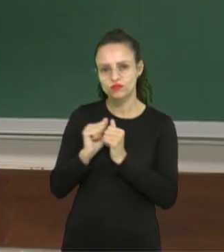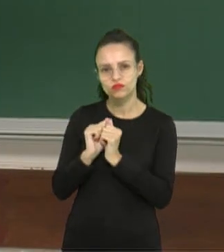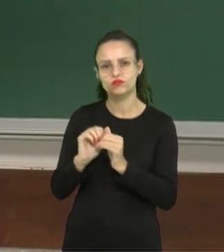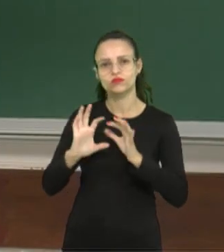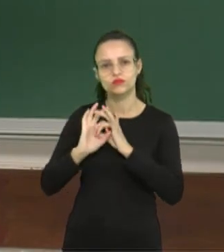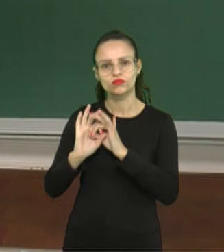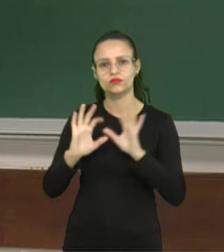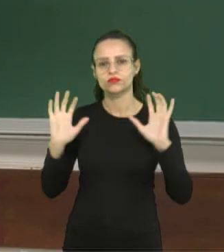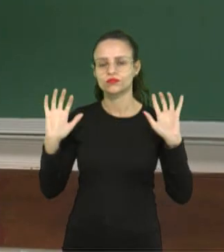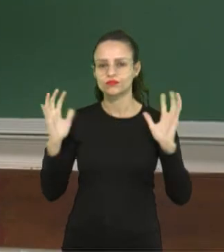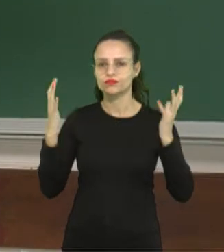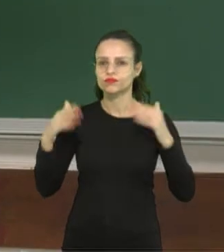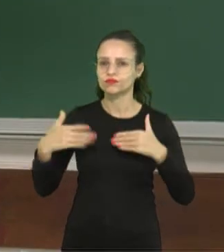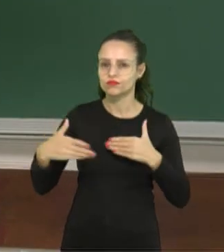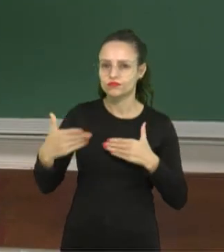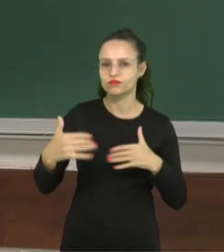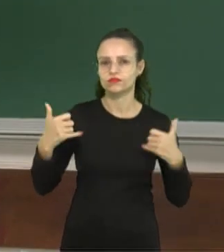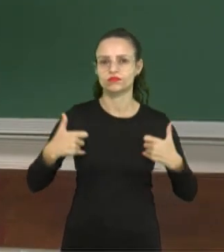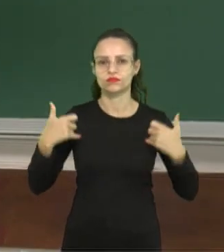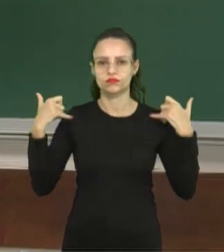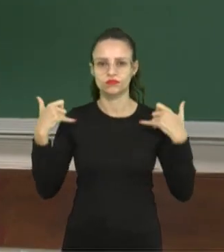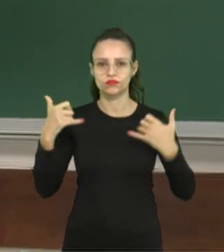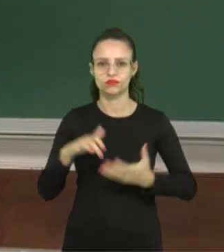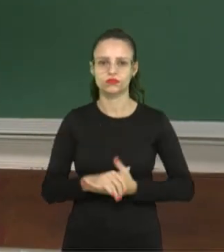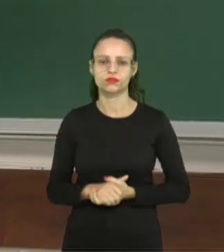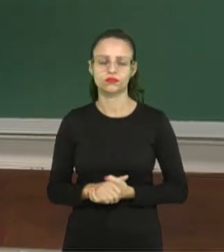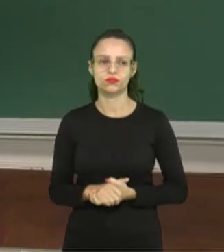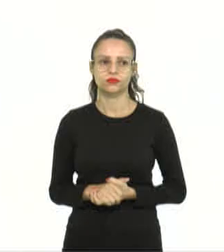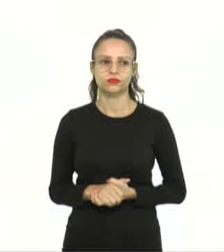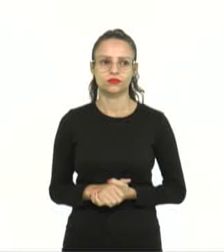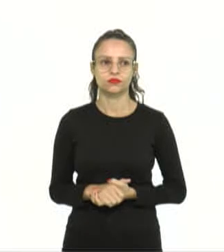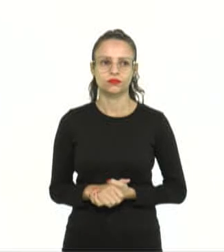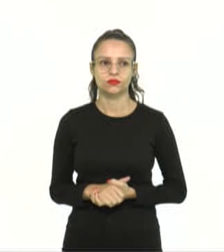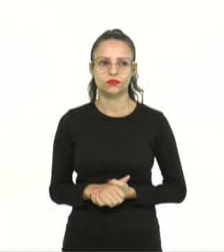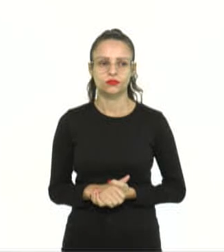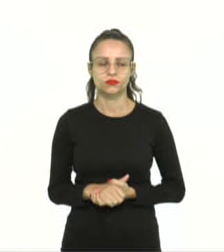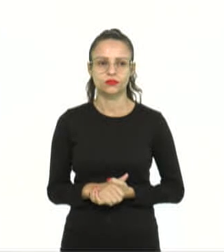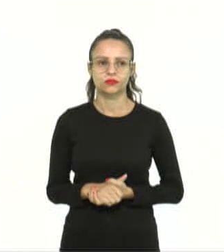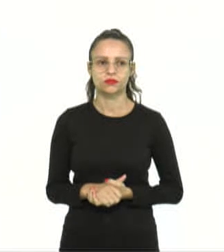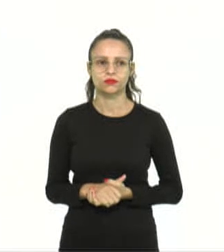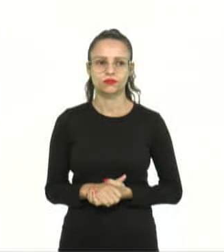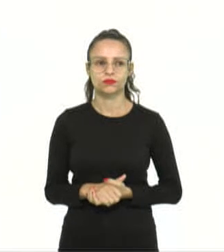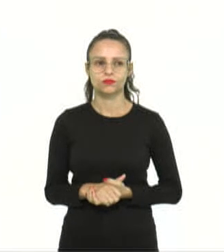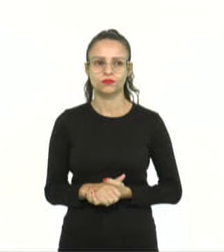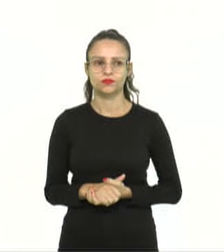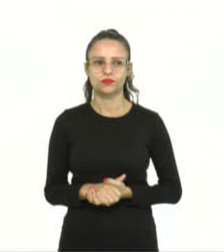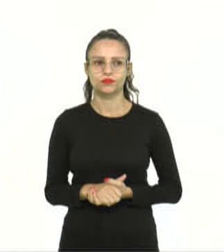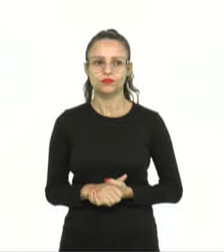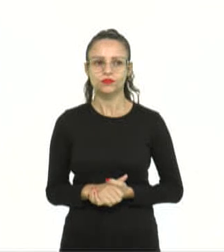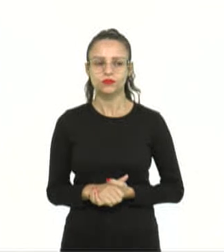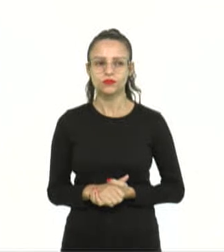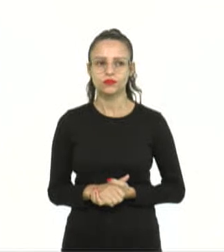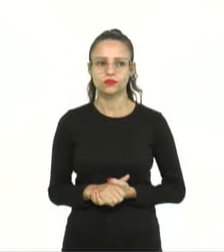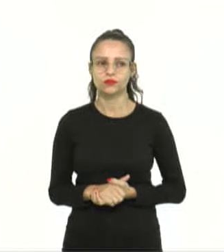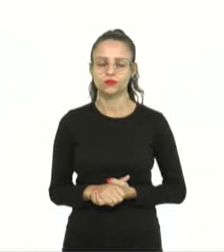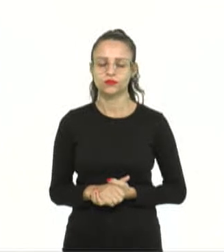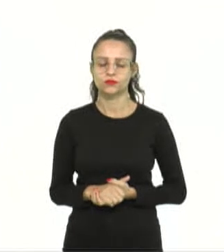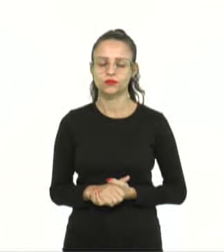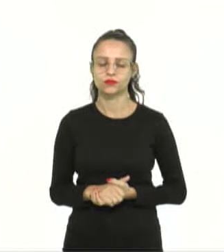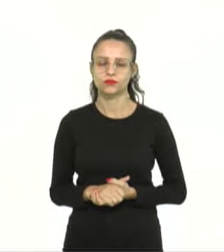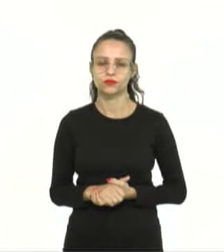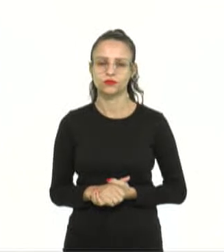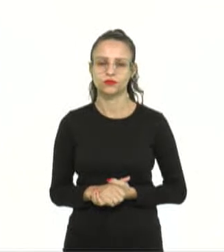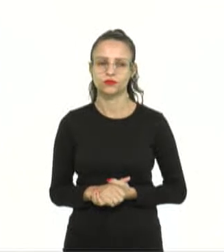para celebrar esses próximos aniversários. Em fiestas e celebrações, felices fiestas,